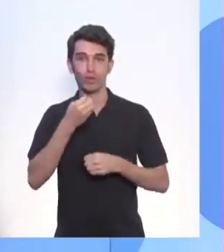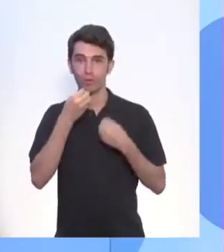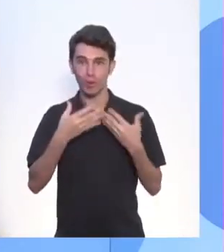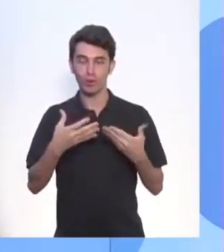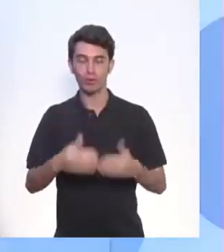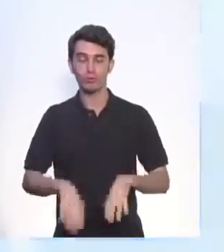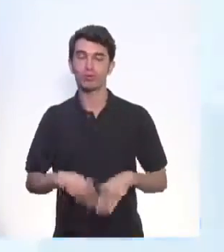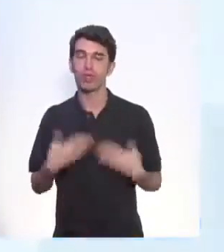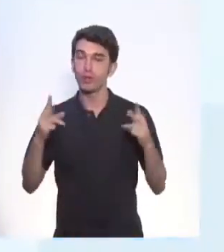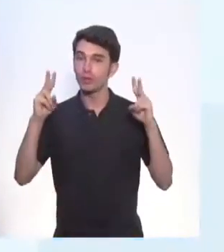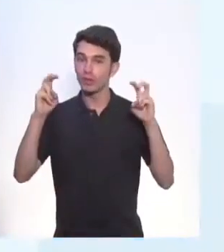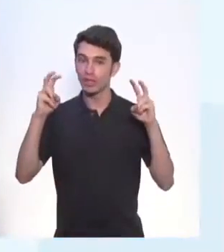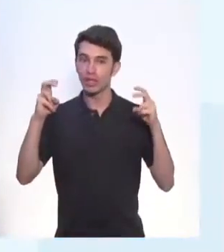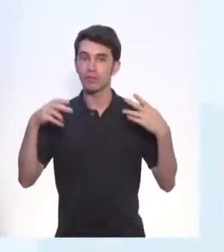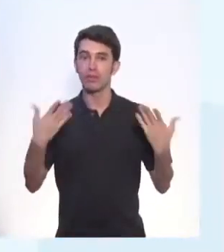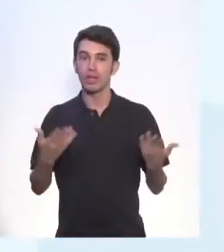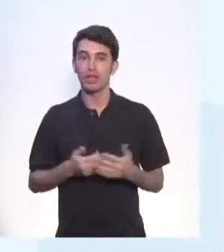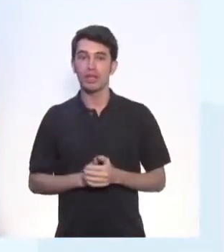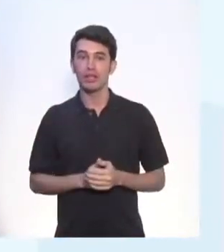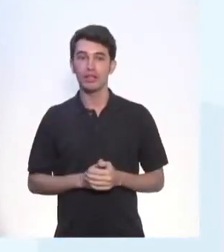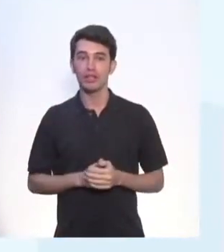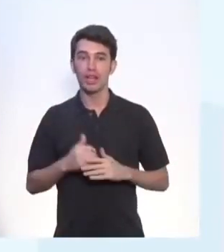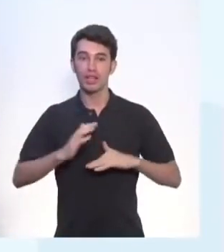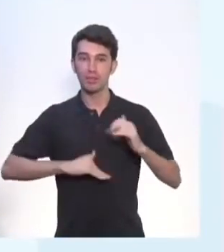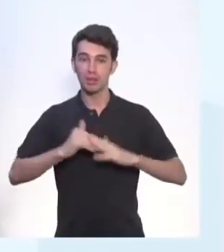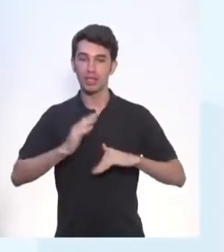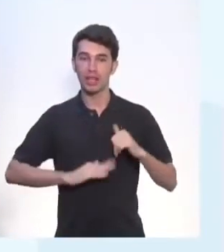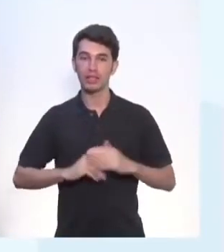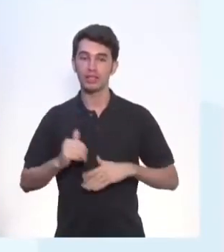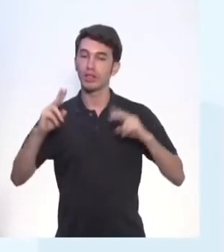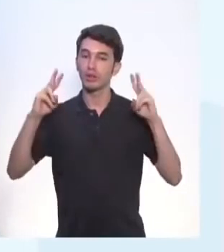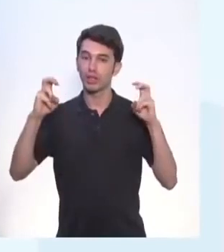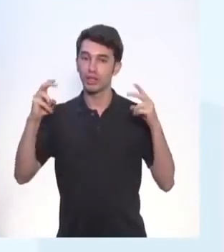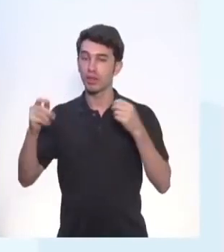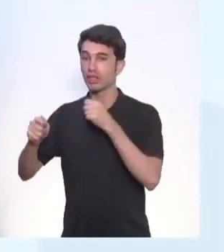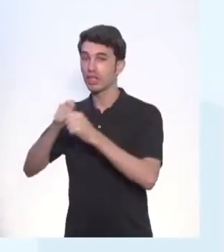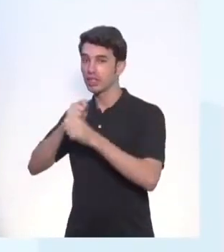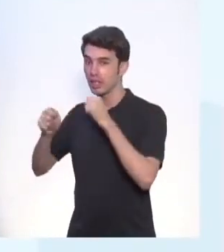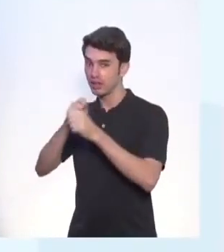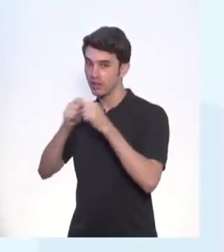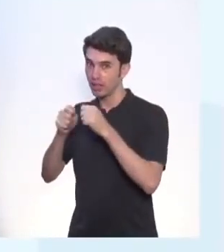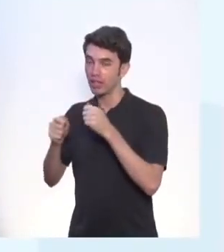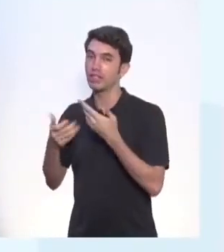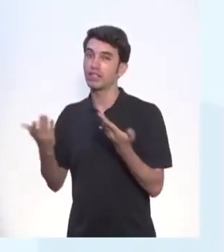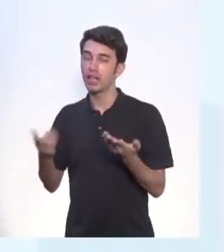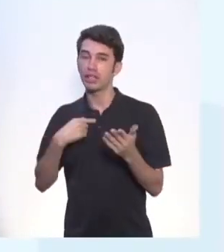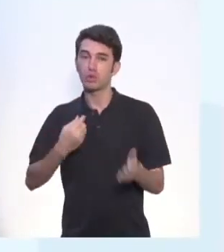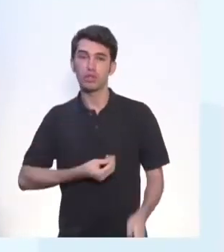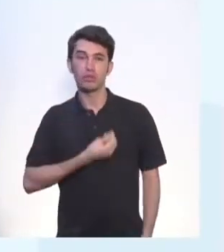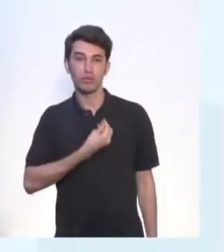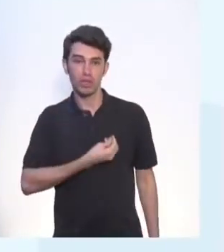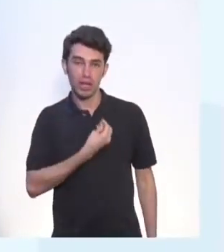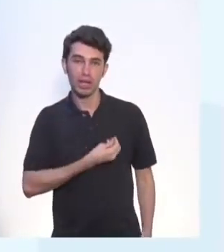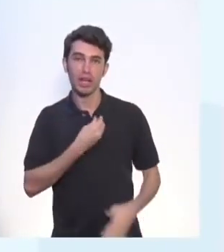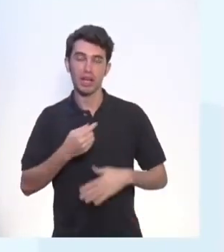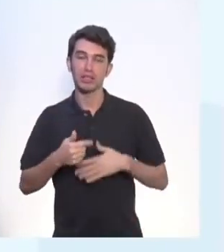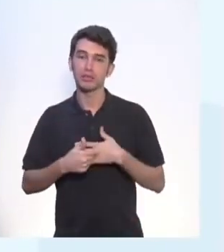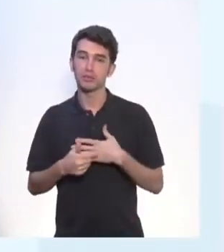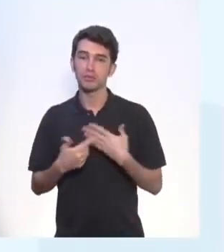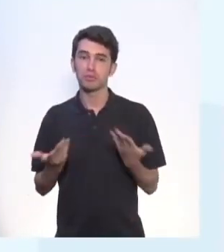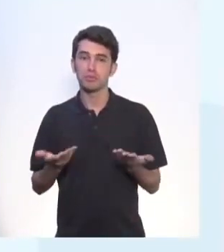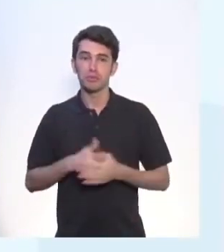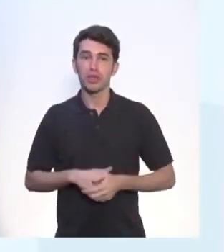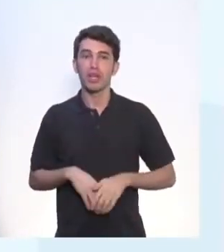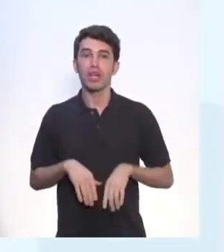aula e a habilidade que a gente vai trabalhar nessa aula. O tema da aula é entrevista e suas funcionalidades. A